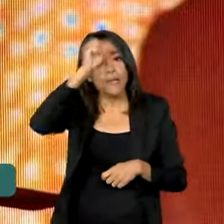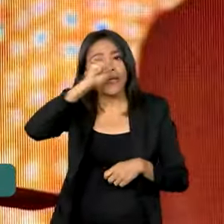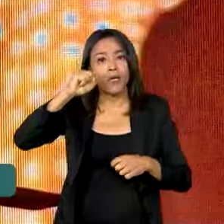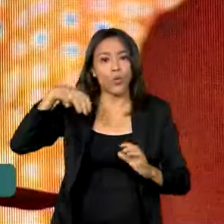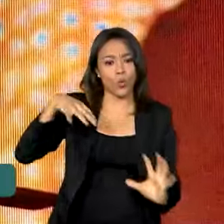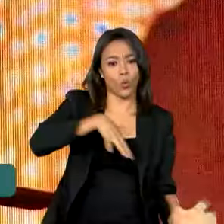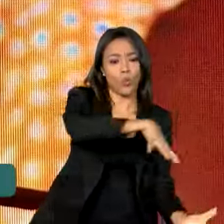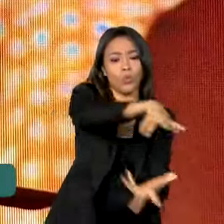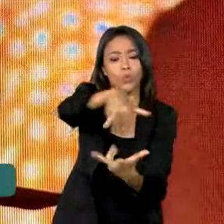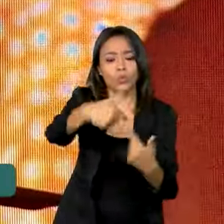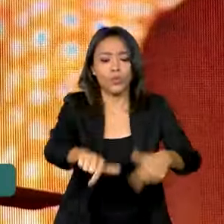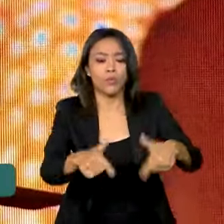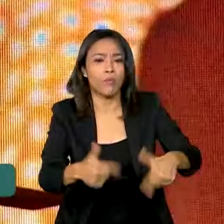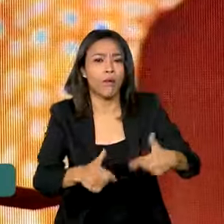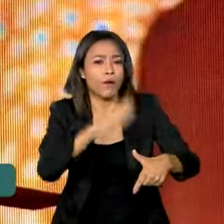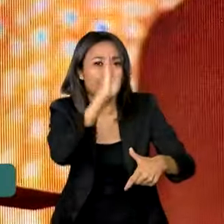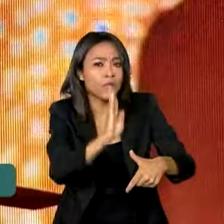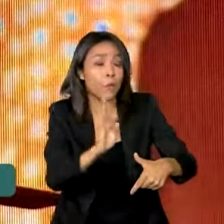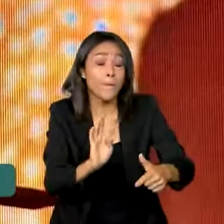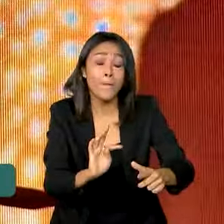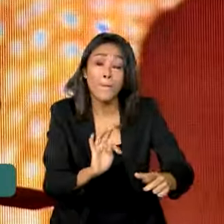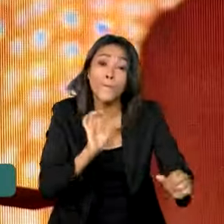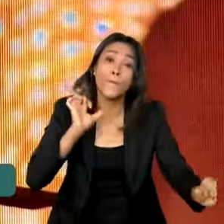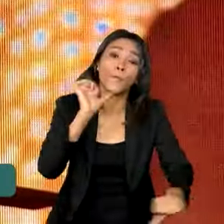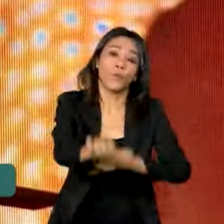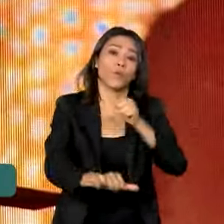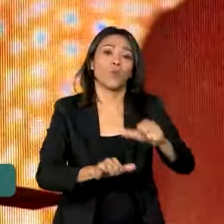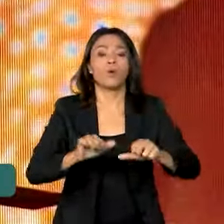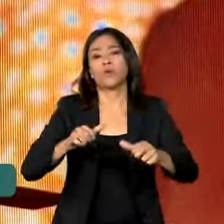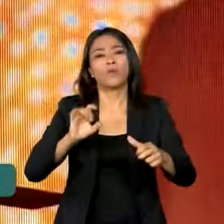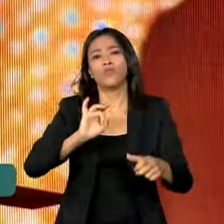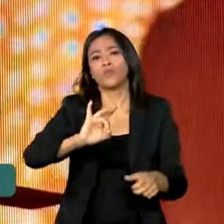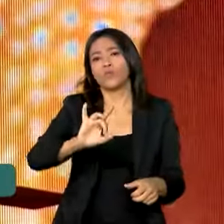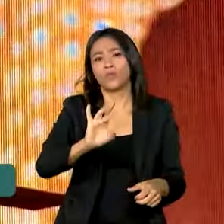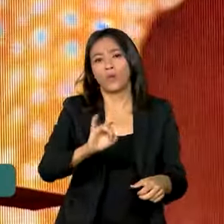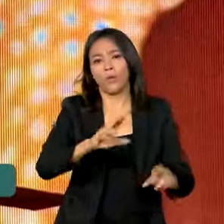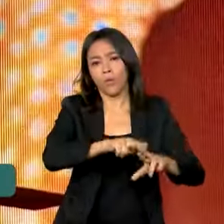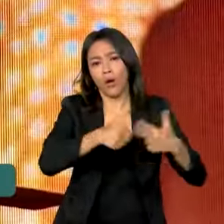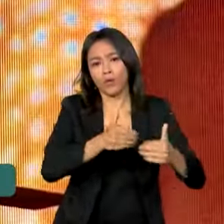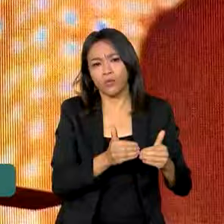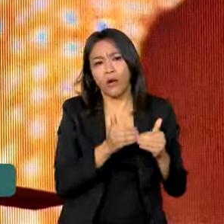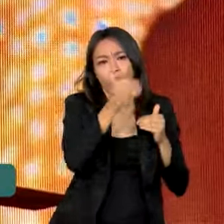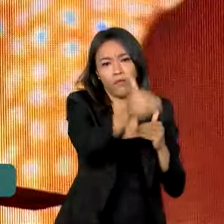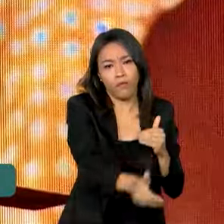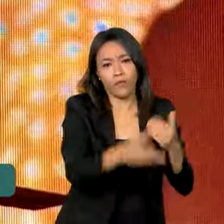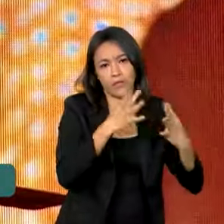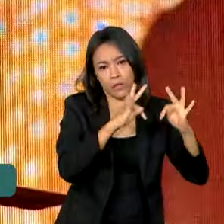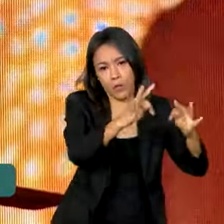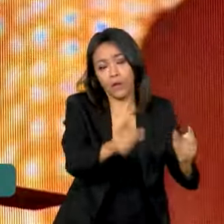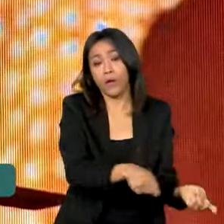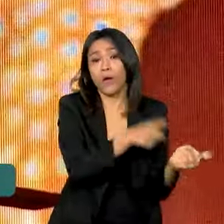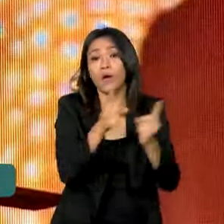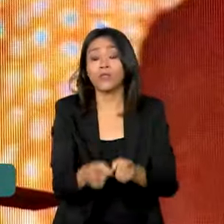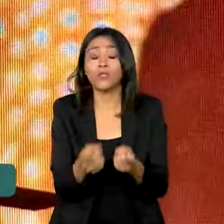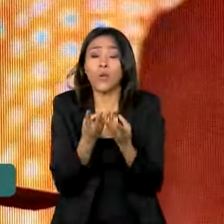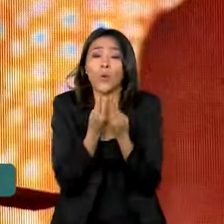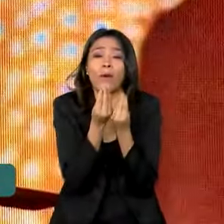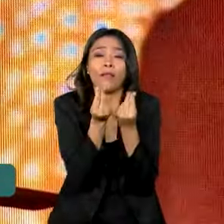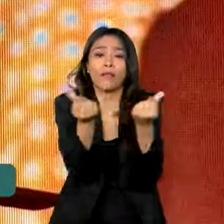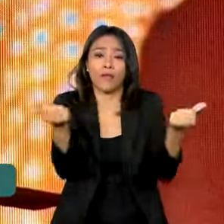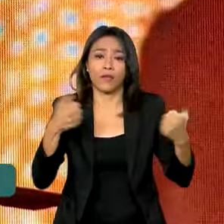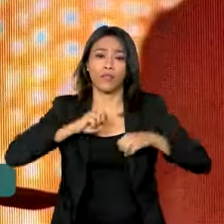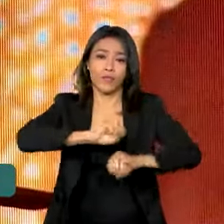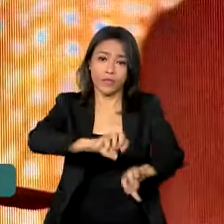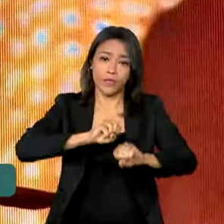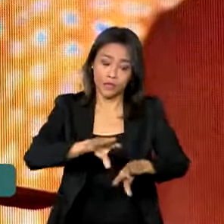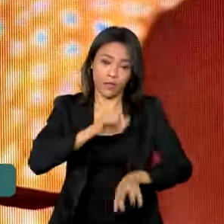do trabalho no Brasil, não só pelos avanços tecnológicos, mas também pelo avanço da qualidade educacional que